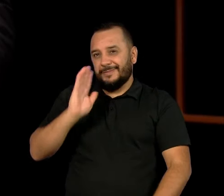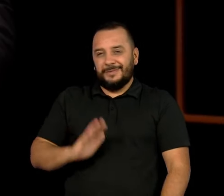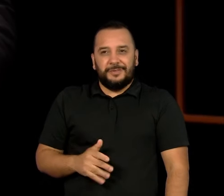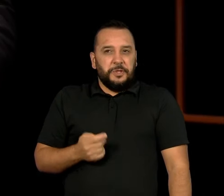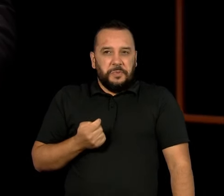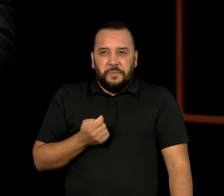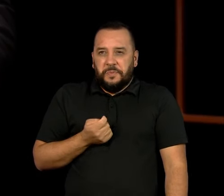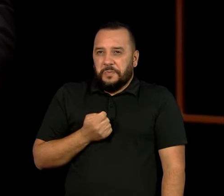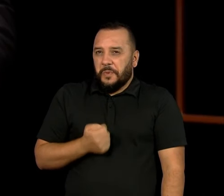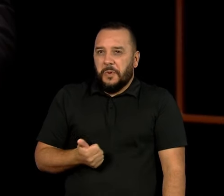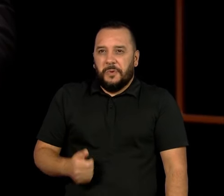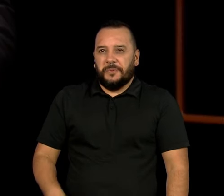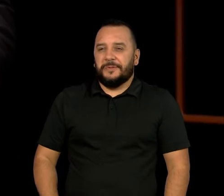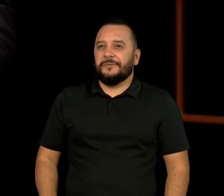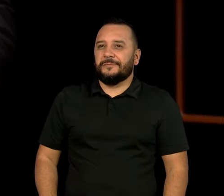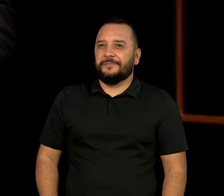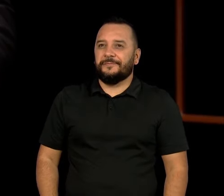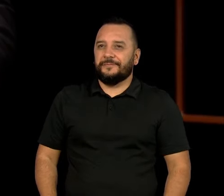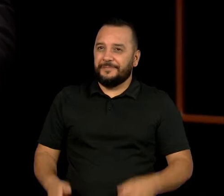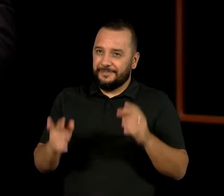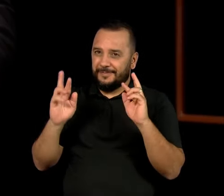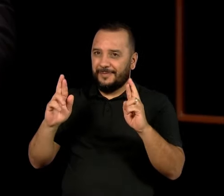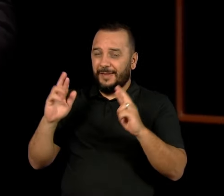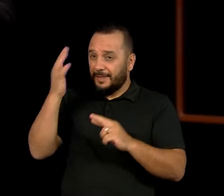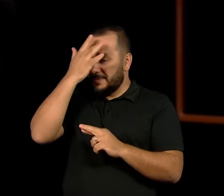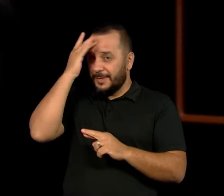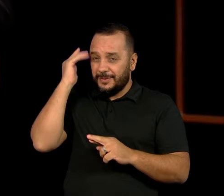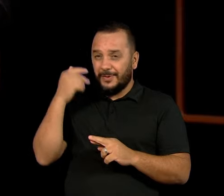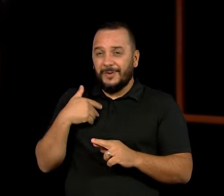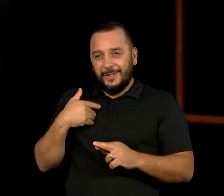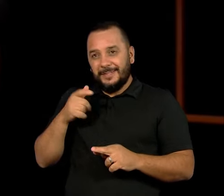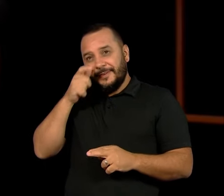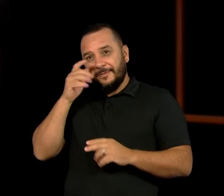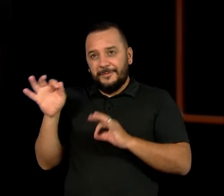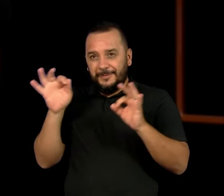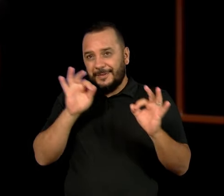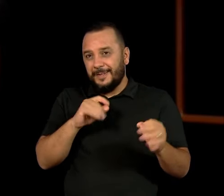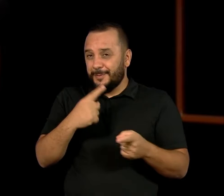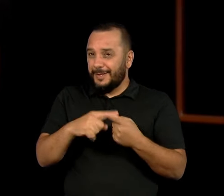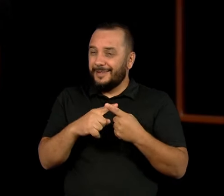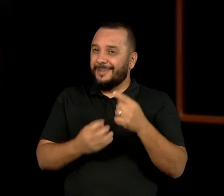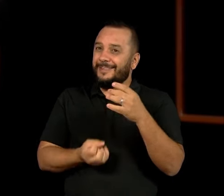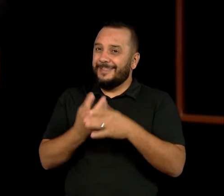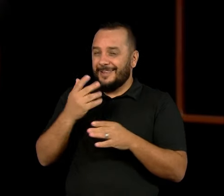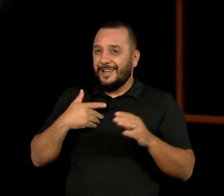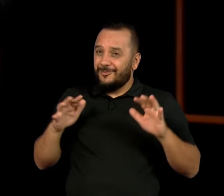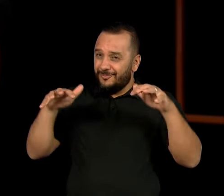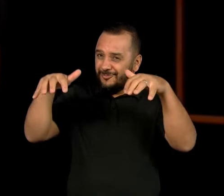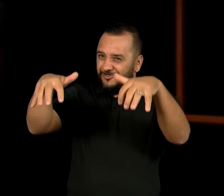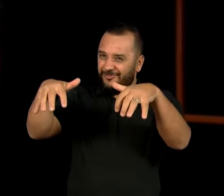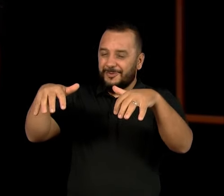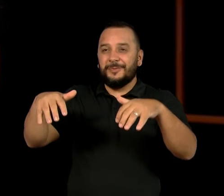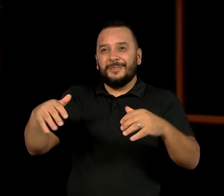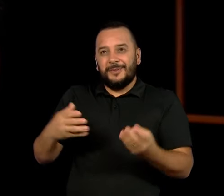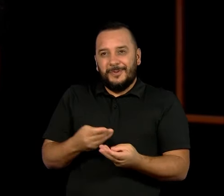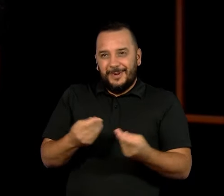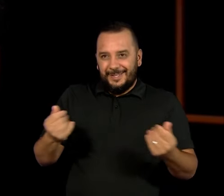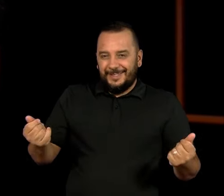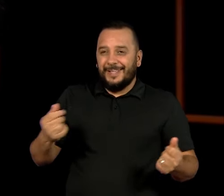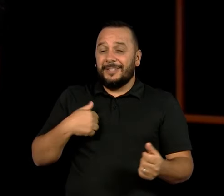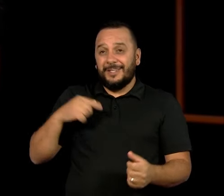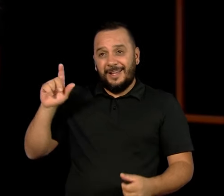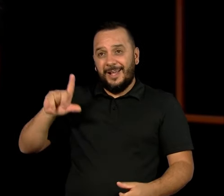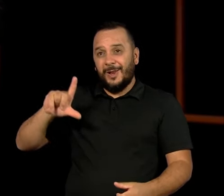no Brasil. Então, eu espero que as pessoas venham ver, porque nós procuramos criar um filme de terror brasileiro de qualidade, ganhou Los